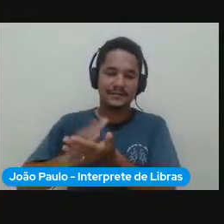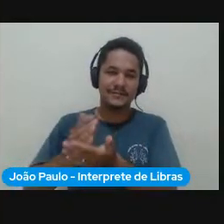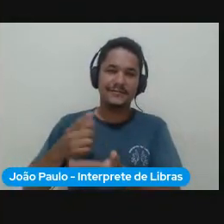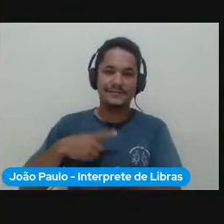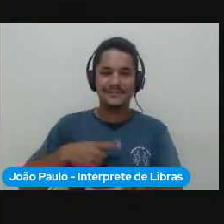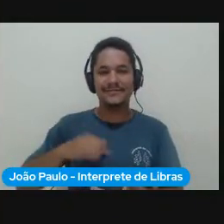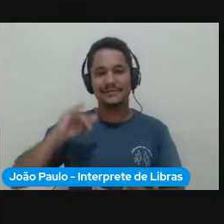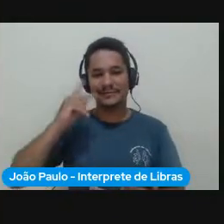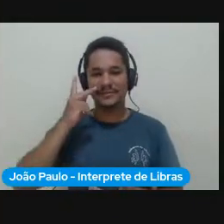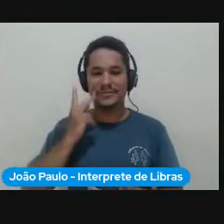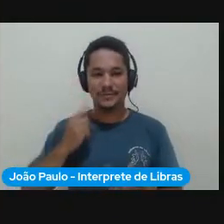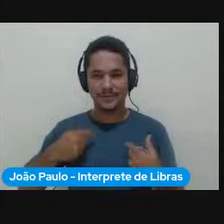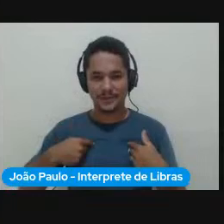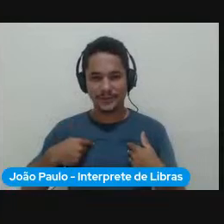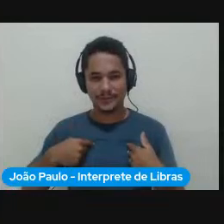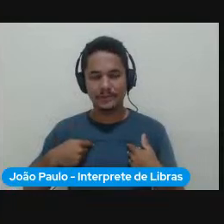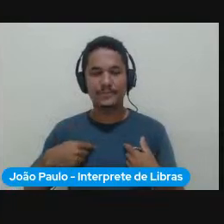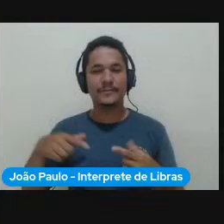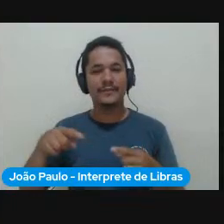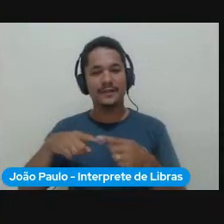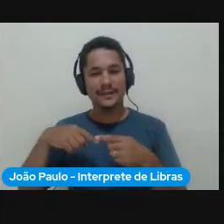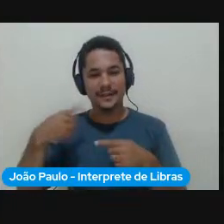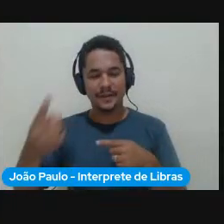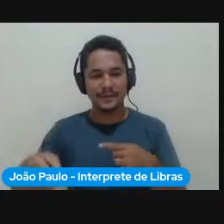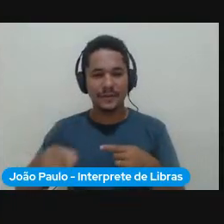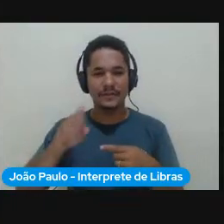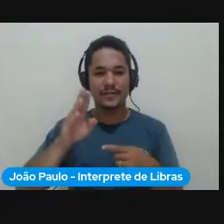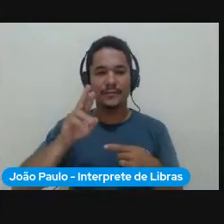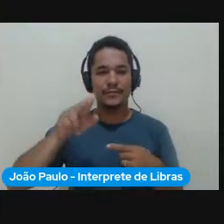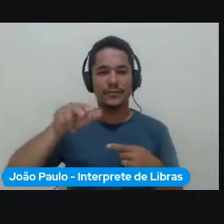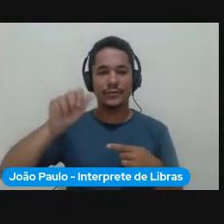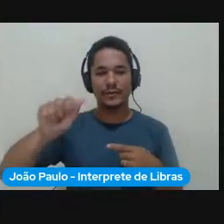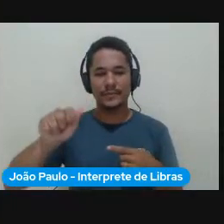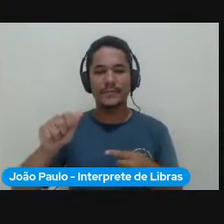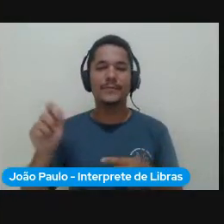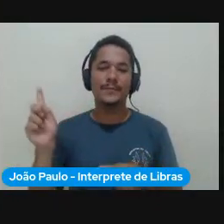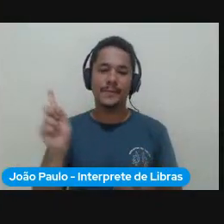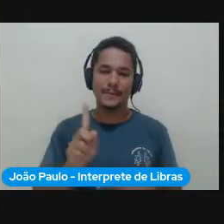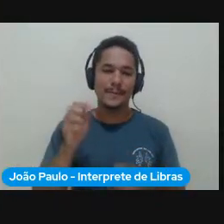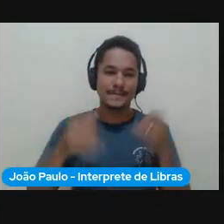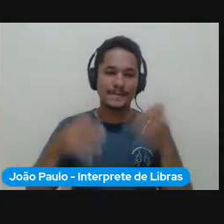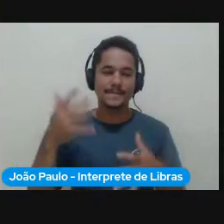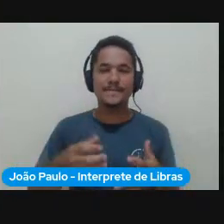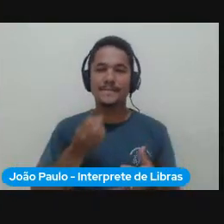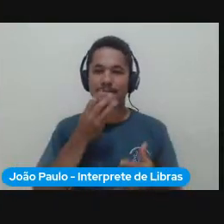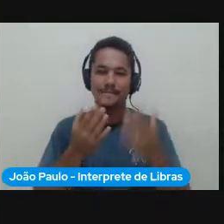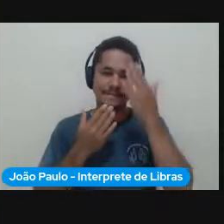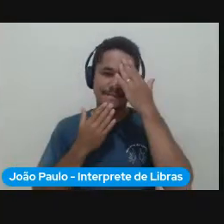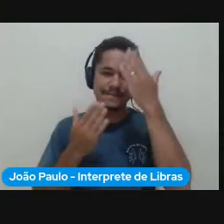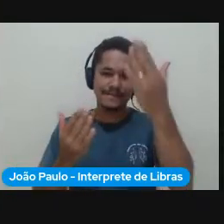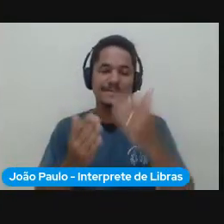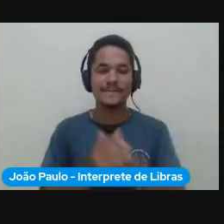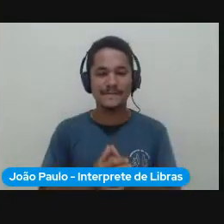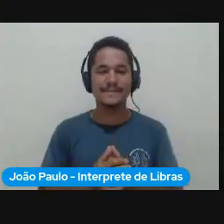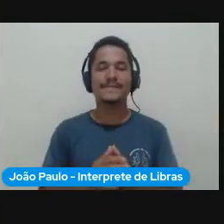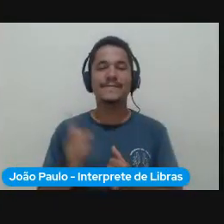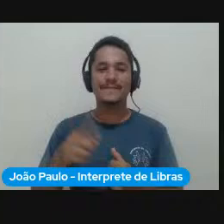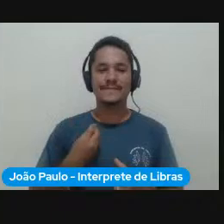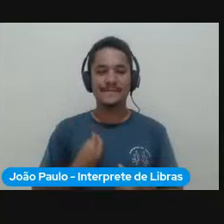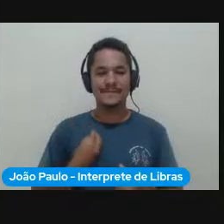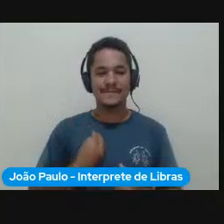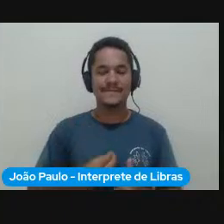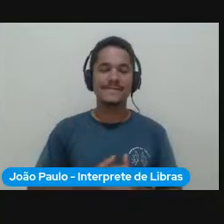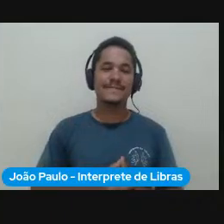Obrigada, João Paulo. A gente vai ter dois intérpretes de Libras hoje nos acompanhando. Então, gostaria de agradecer, né, desde já a presença